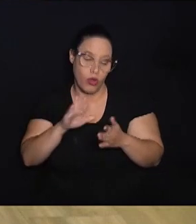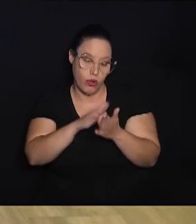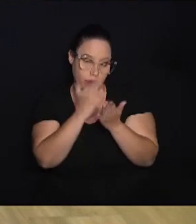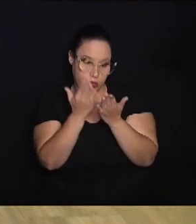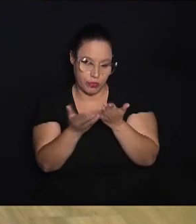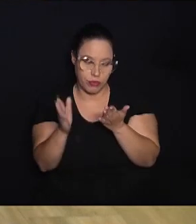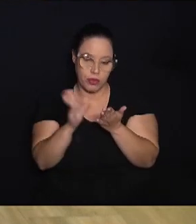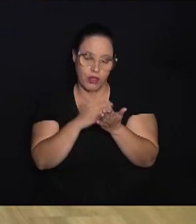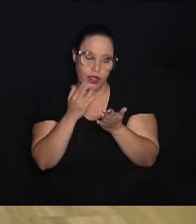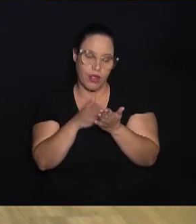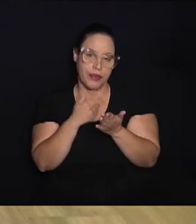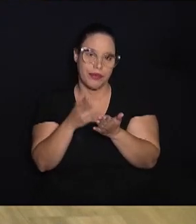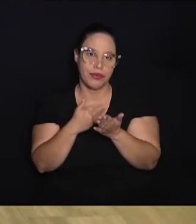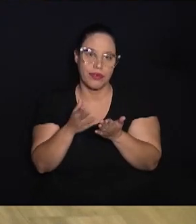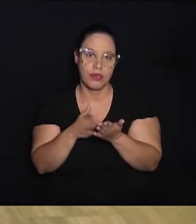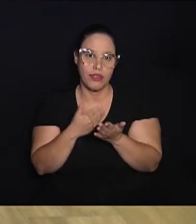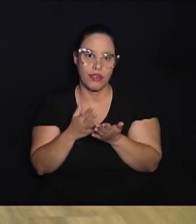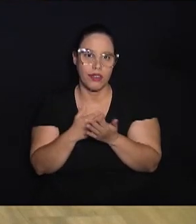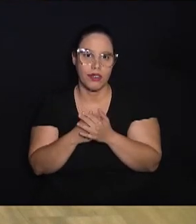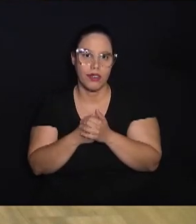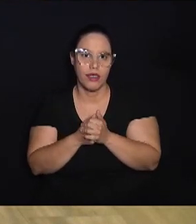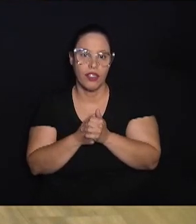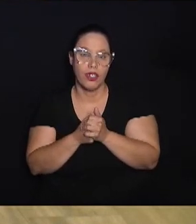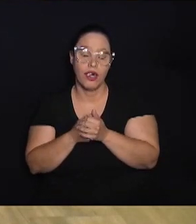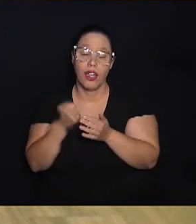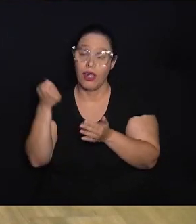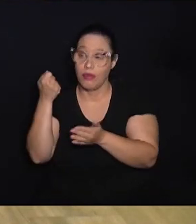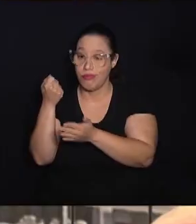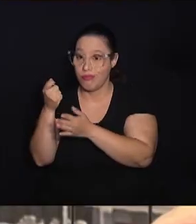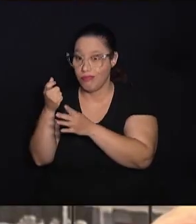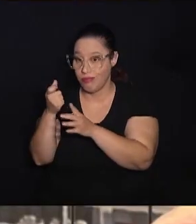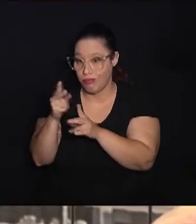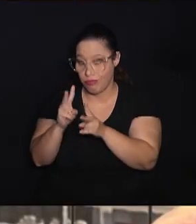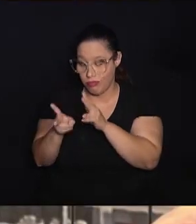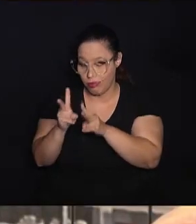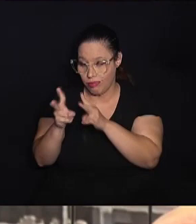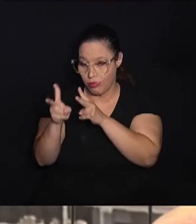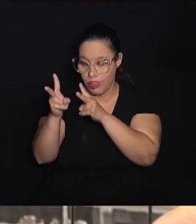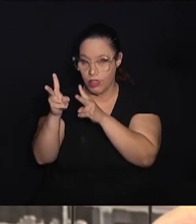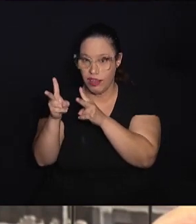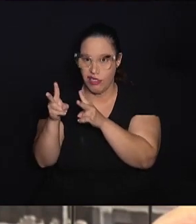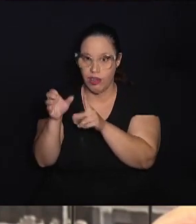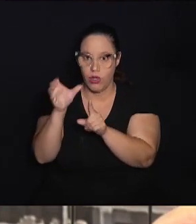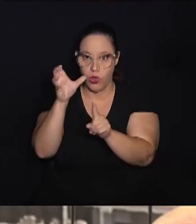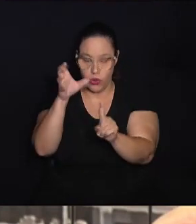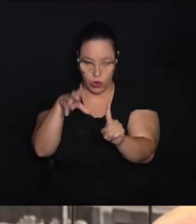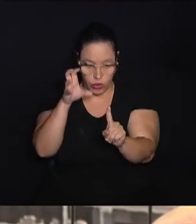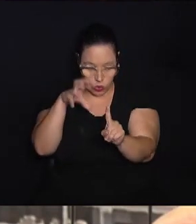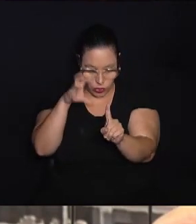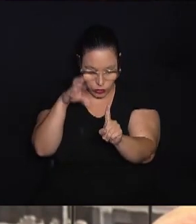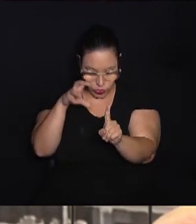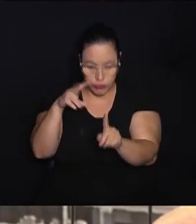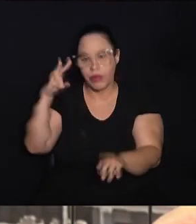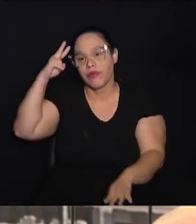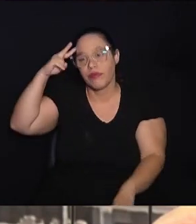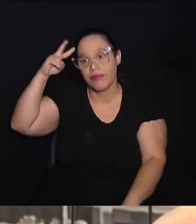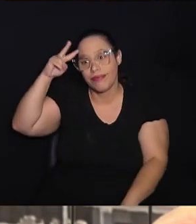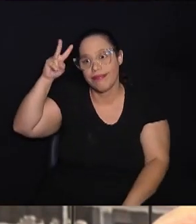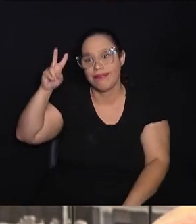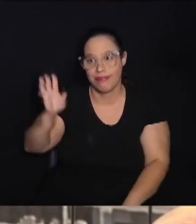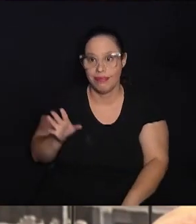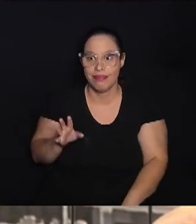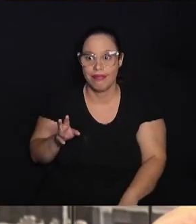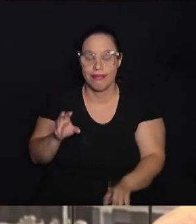acaba eternizando esse momento da história né não no caso do Marx mas assim ele repercute ainda até hoje então acaba